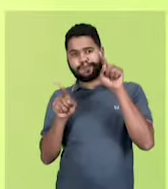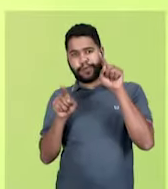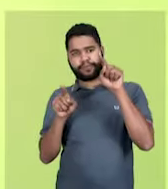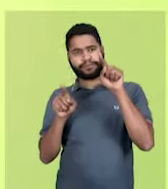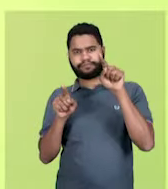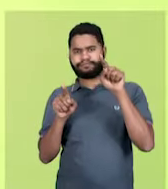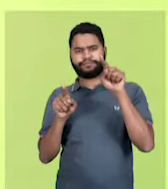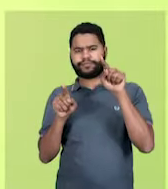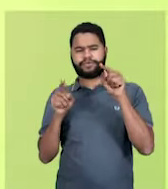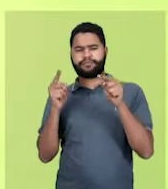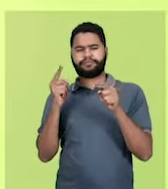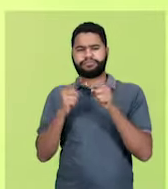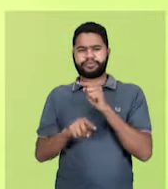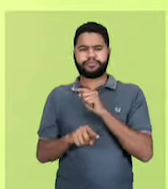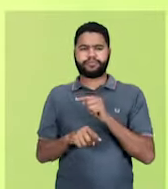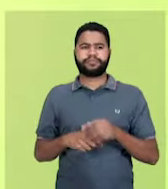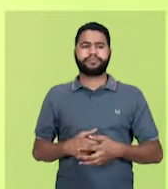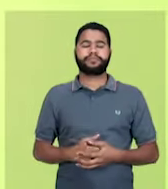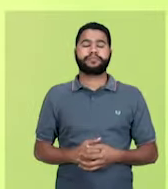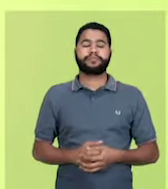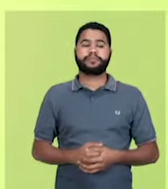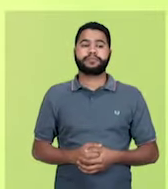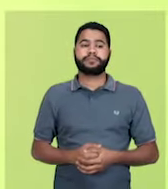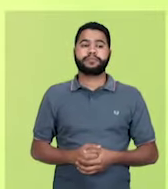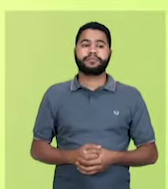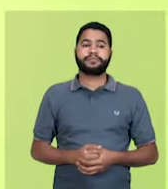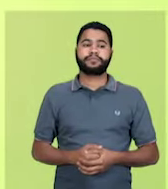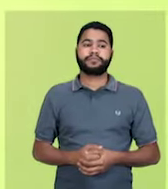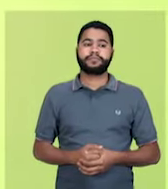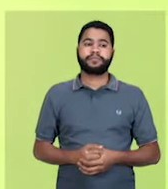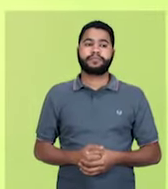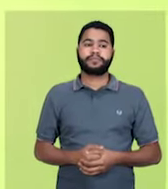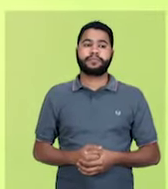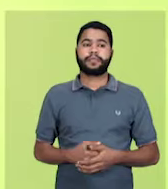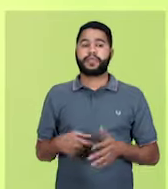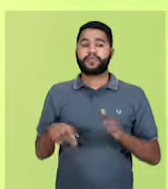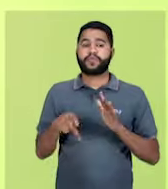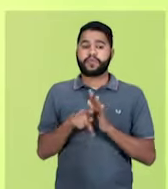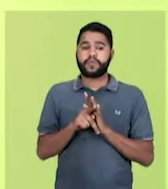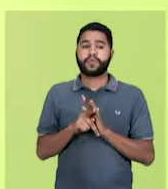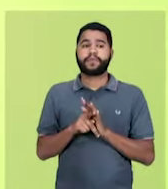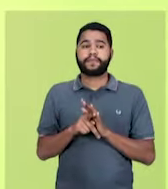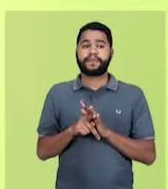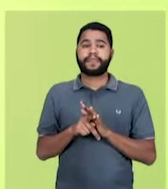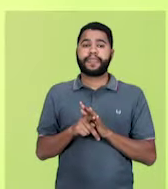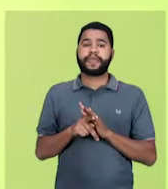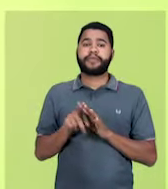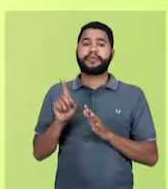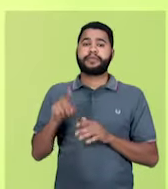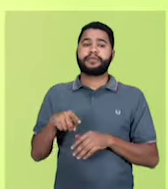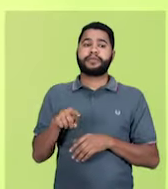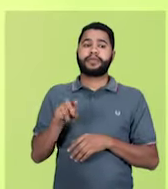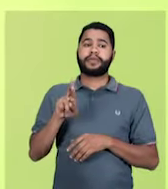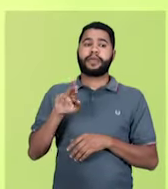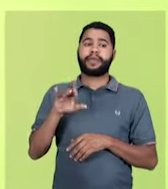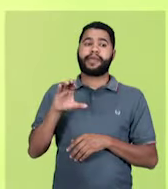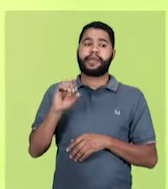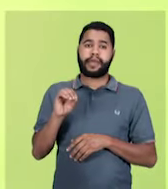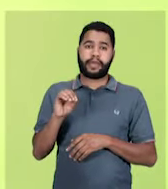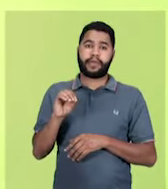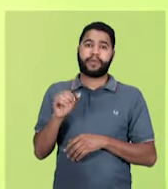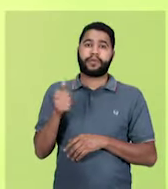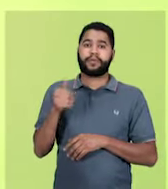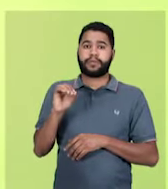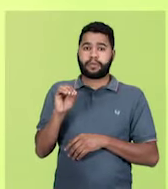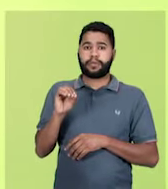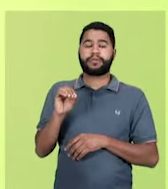então um setor circular que chama isso aqui. Então um setor circular de raio 10 e comprimento de